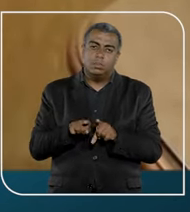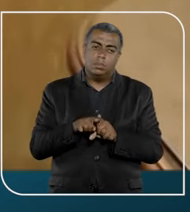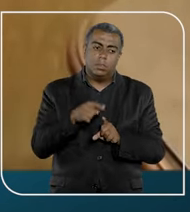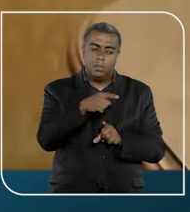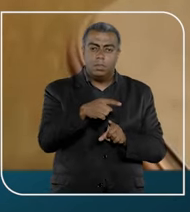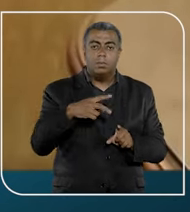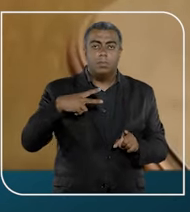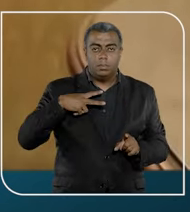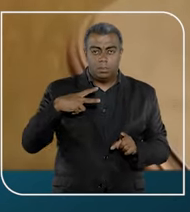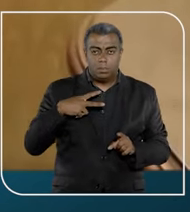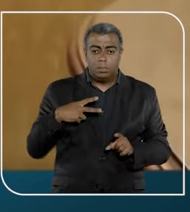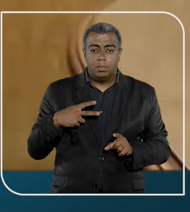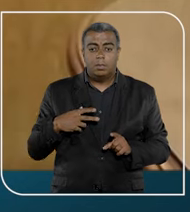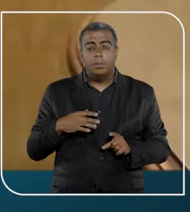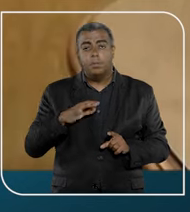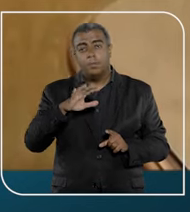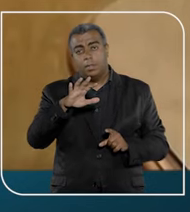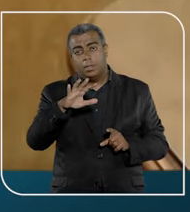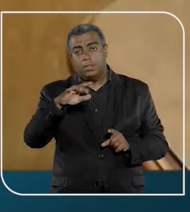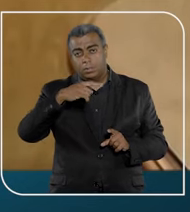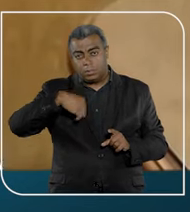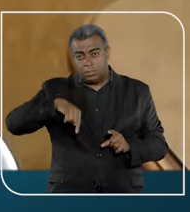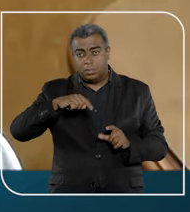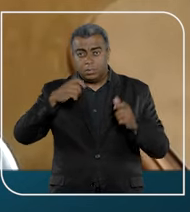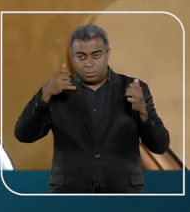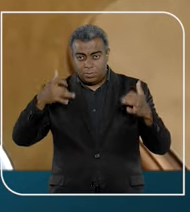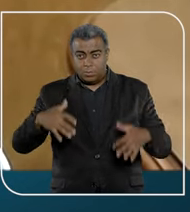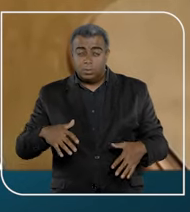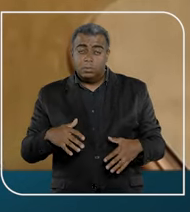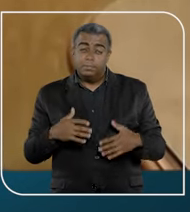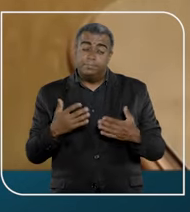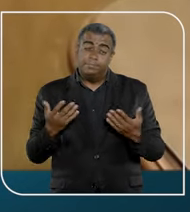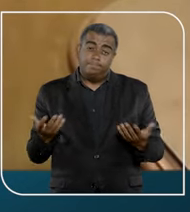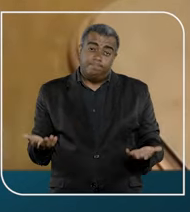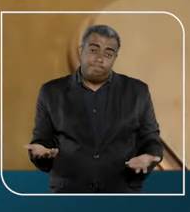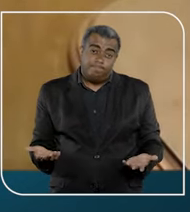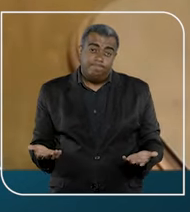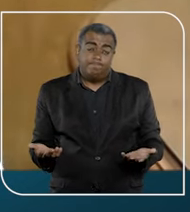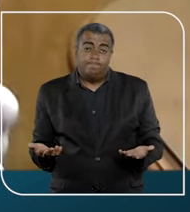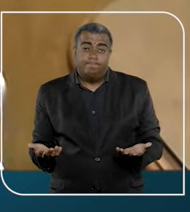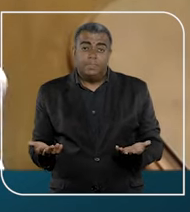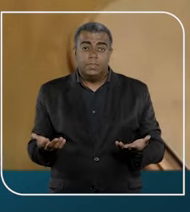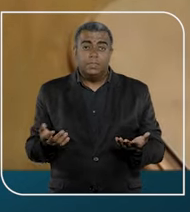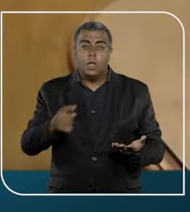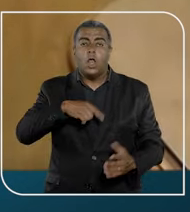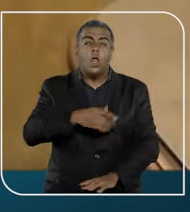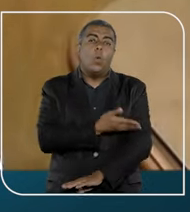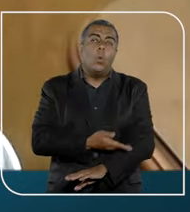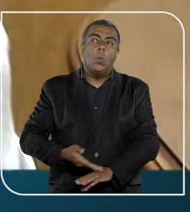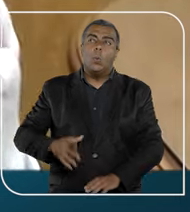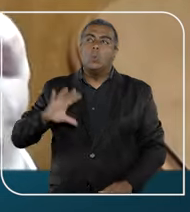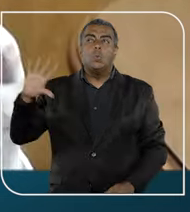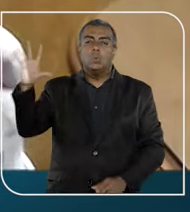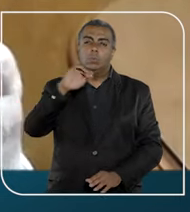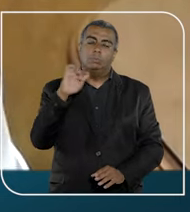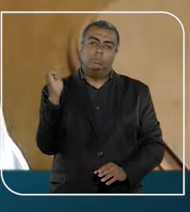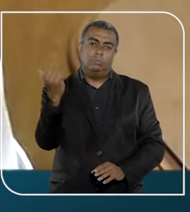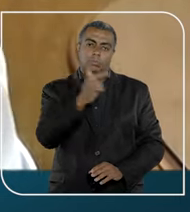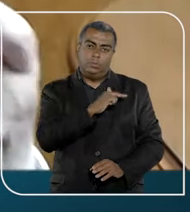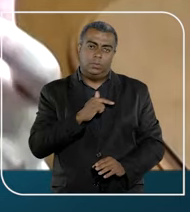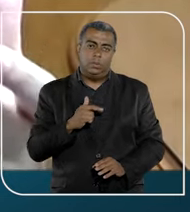também pode ser aplicado para iniciativa particular. Mas, como a gente já falou, infelizmente não é